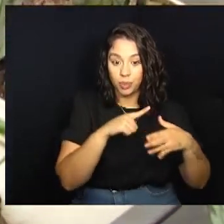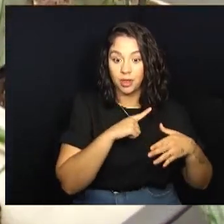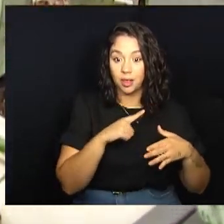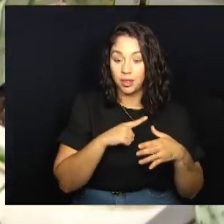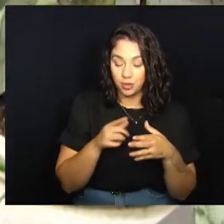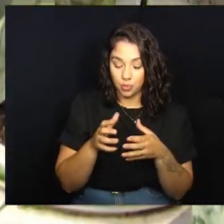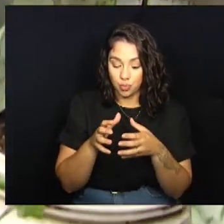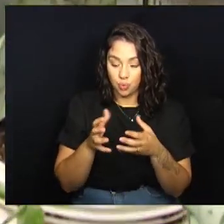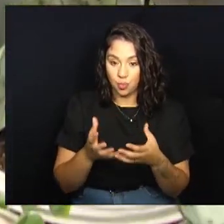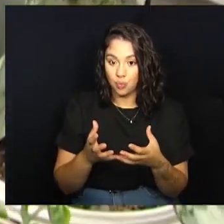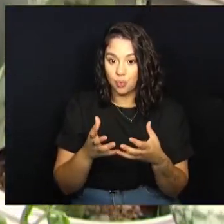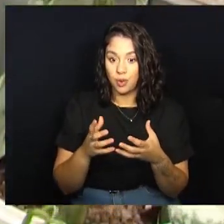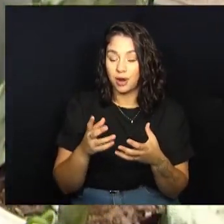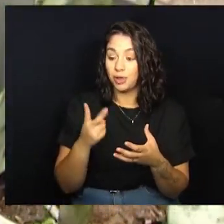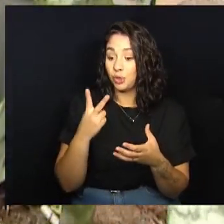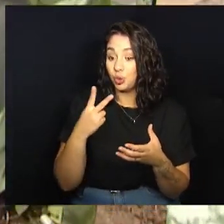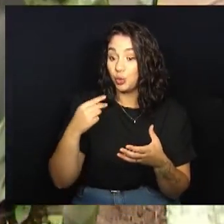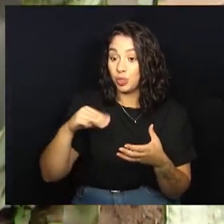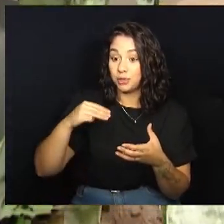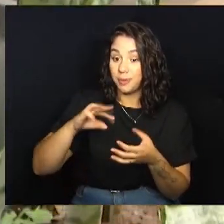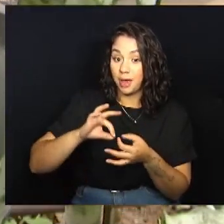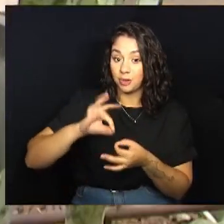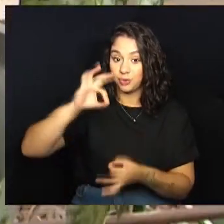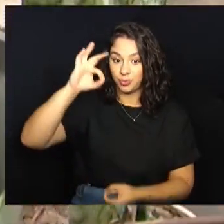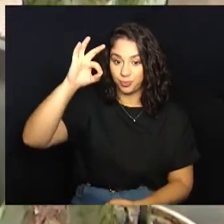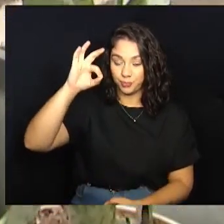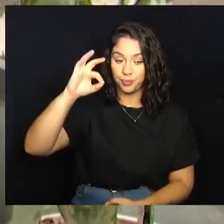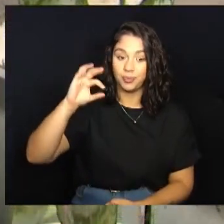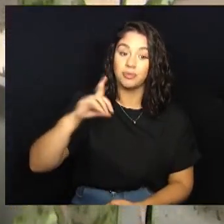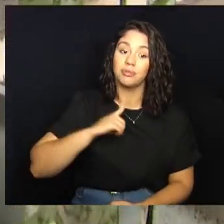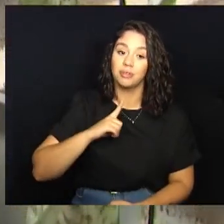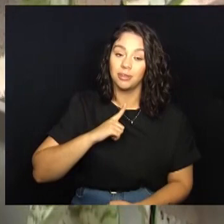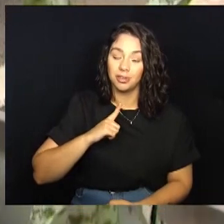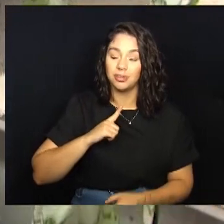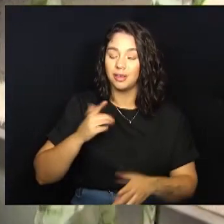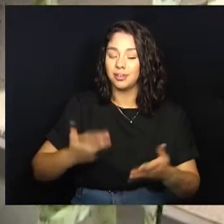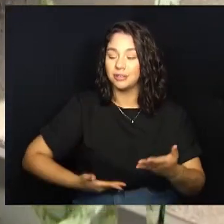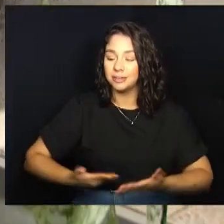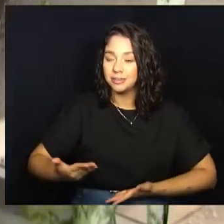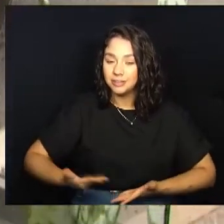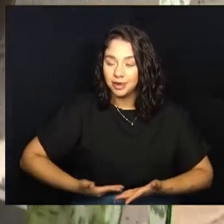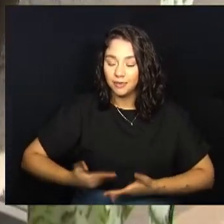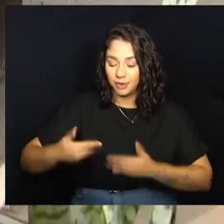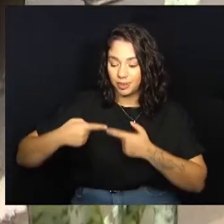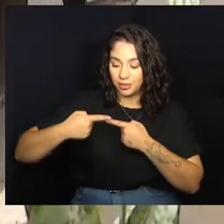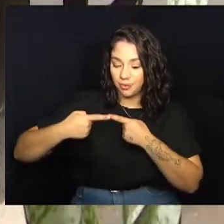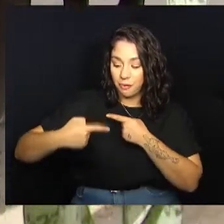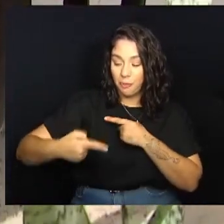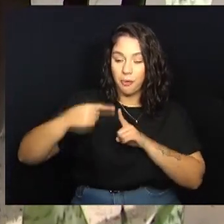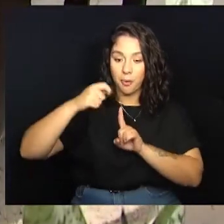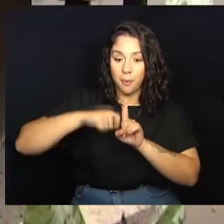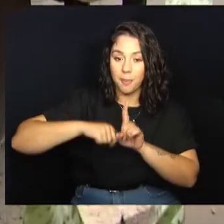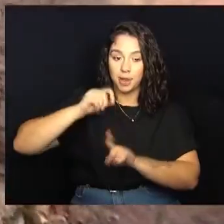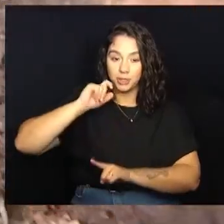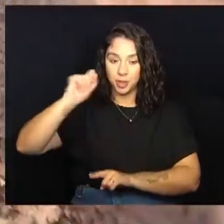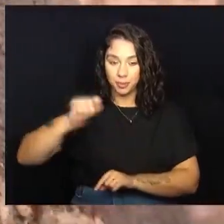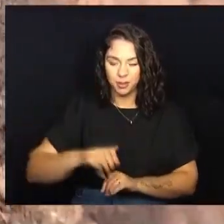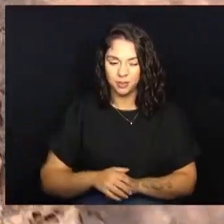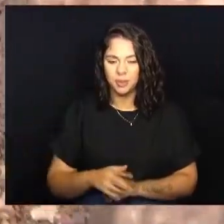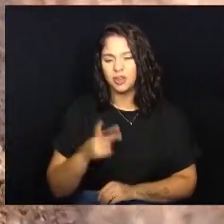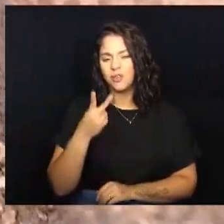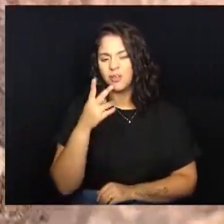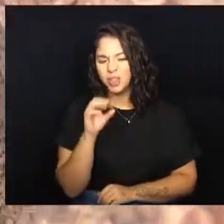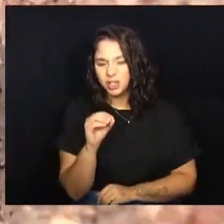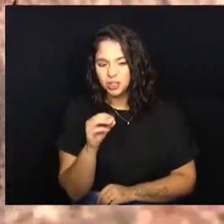em torno de 2 metros de altura. O serviço deve se estender durante todo o mês de abril. Uns 20, 30 dias, porque